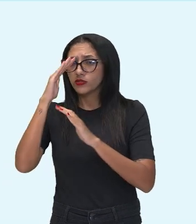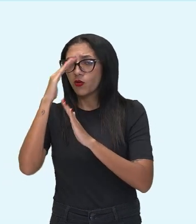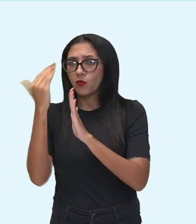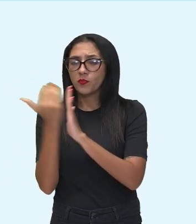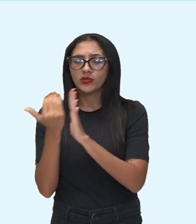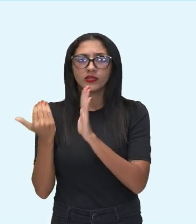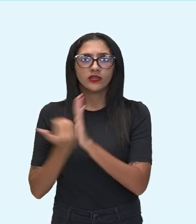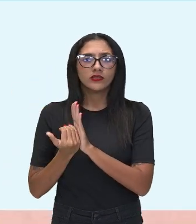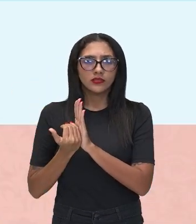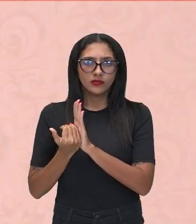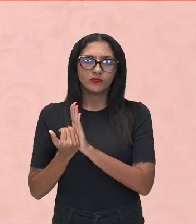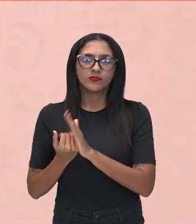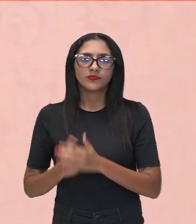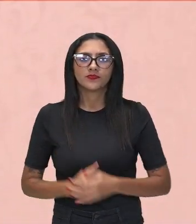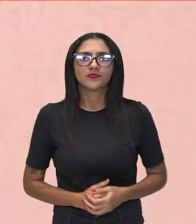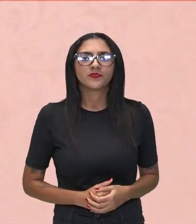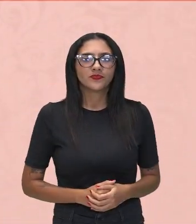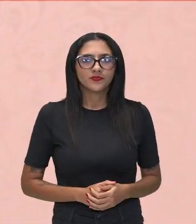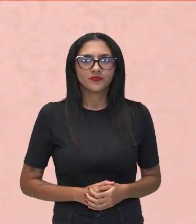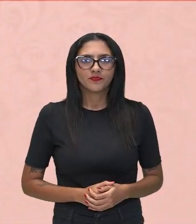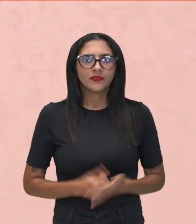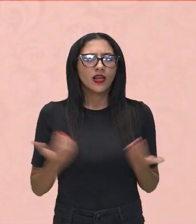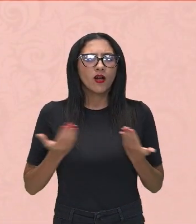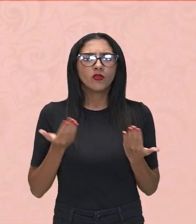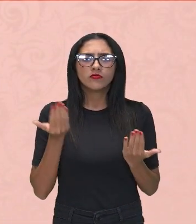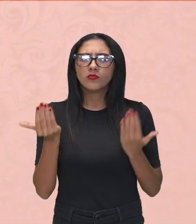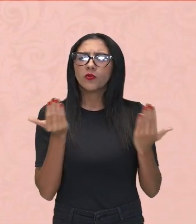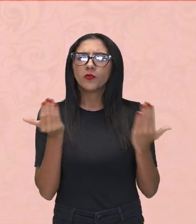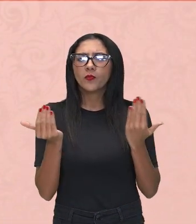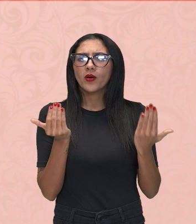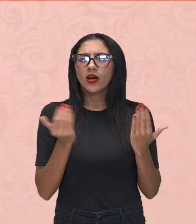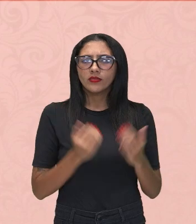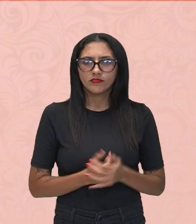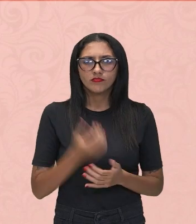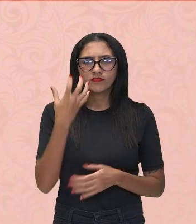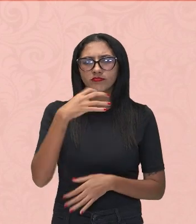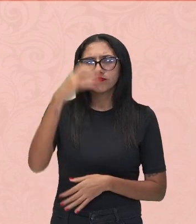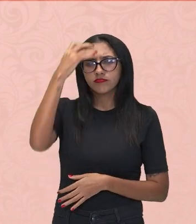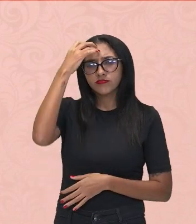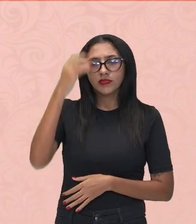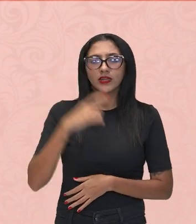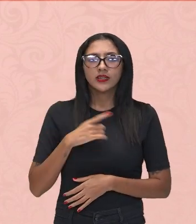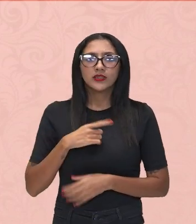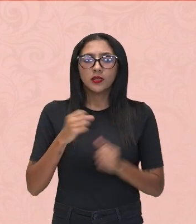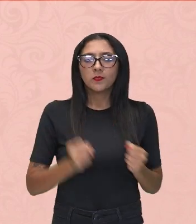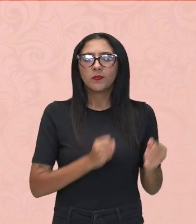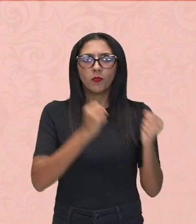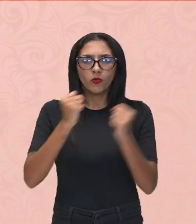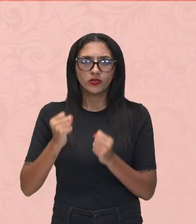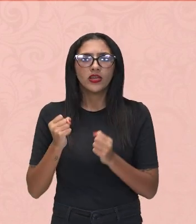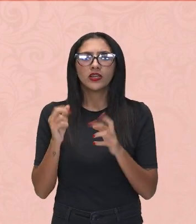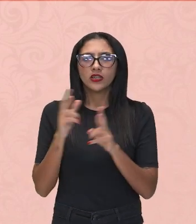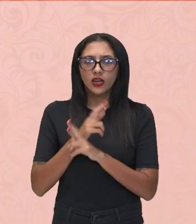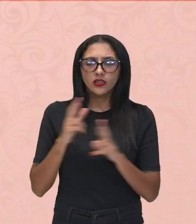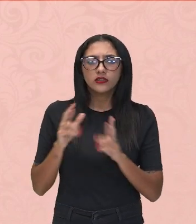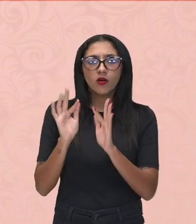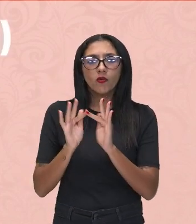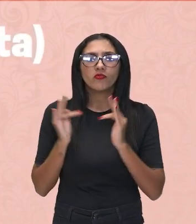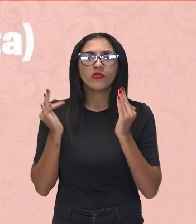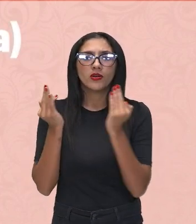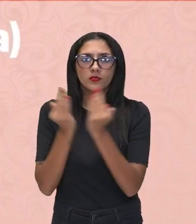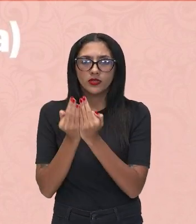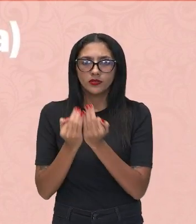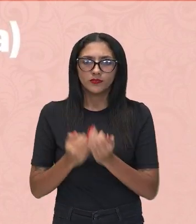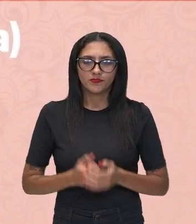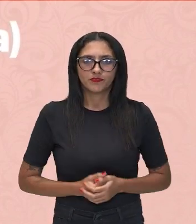no Reino Unido. Vamos comparar. Na monarquia, o poder é herdado e pode ser absoluto ou limitado.